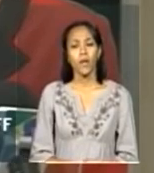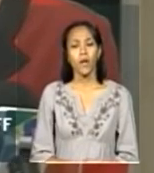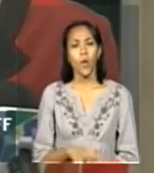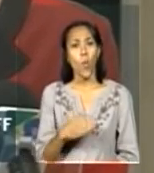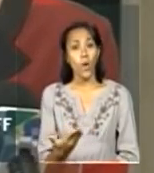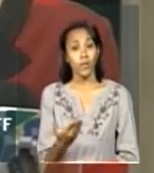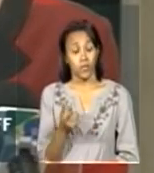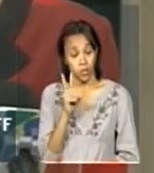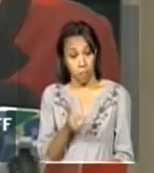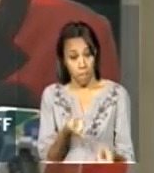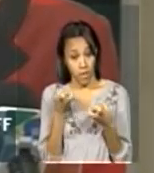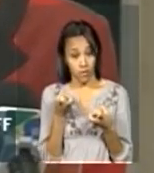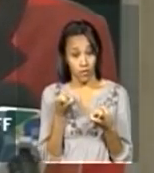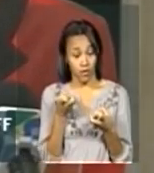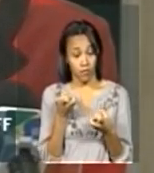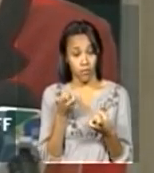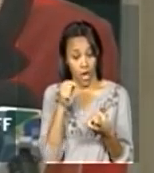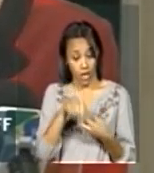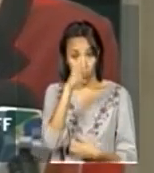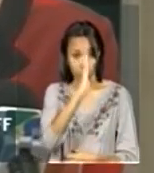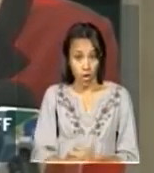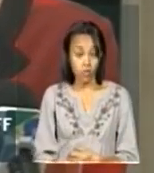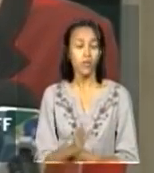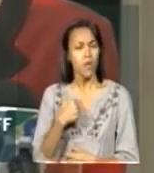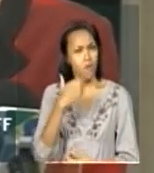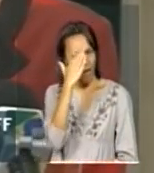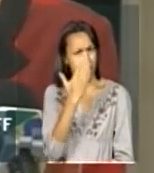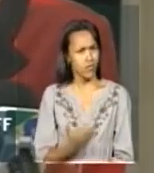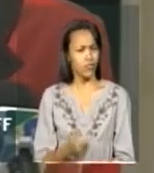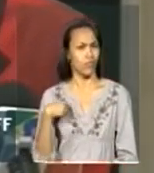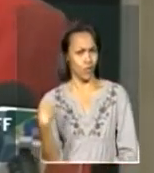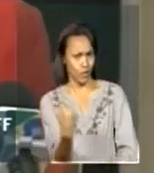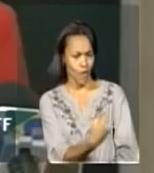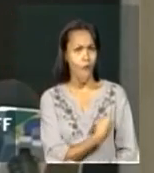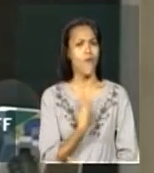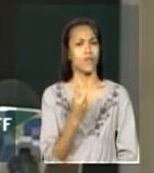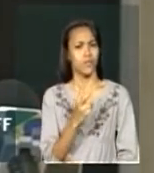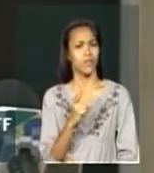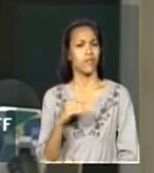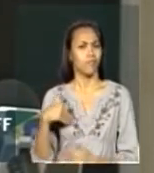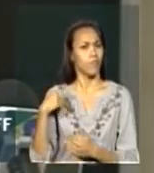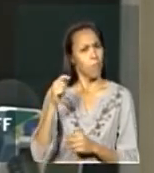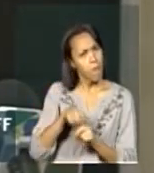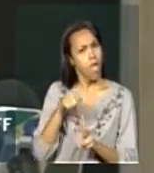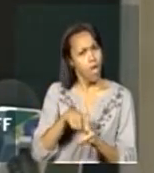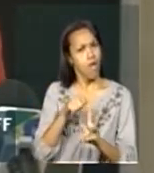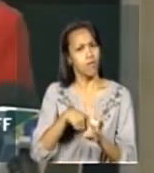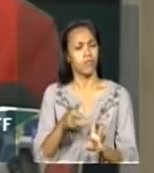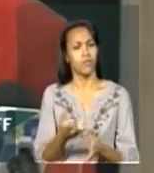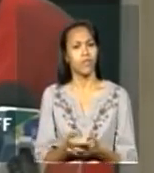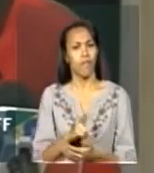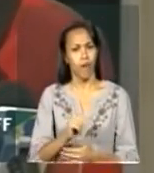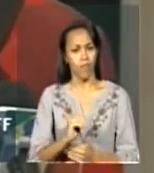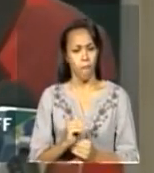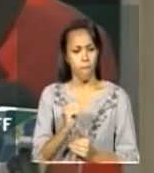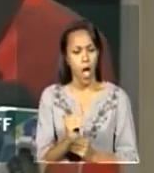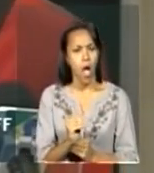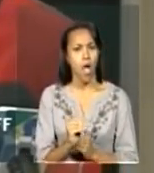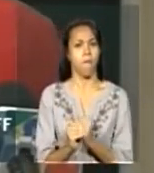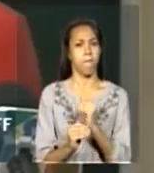eh o desempenho eh no Brasil, eu acredito que nós iremos nos próximos meses crescer a uma